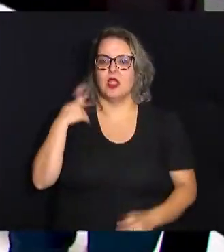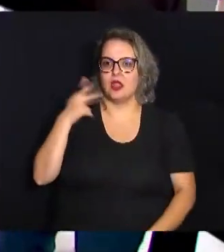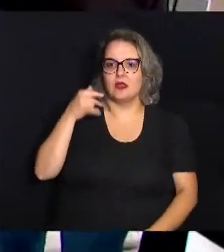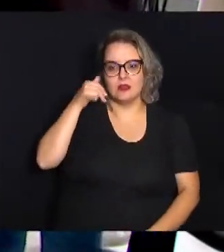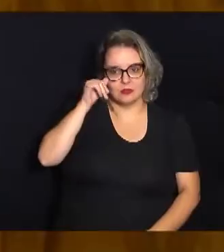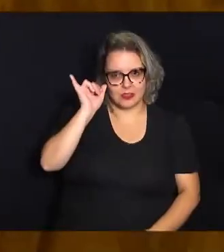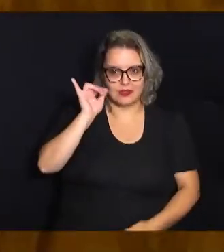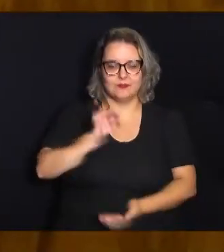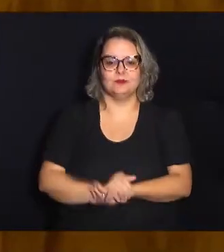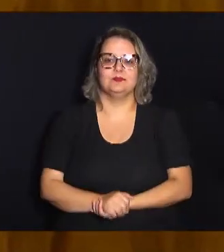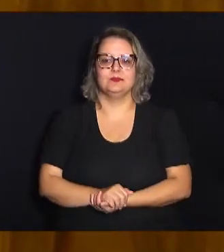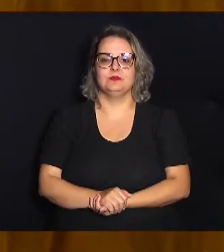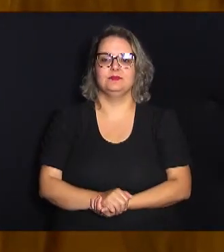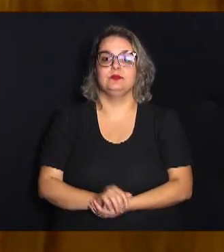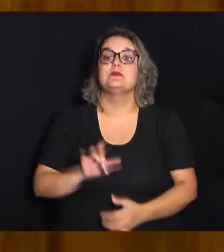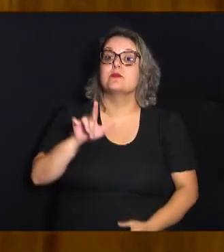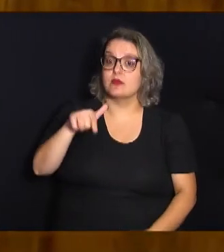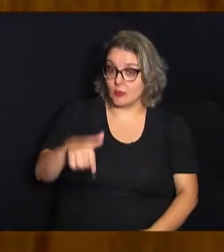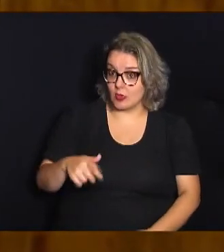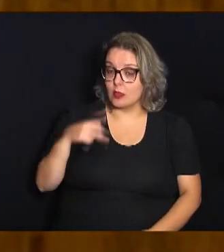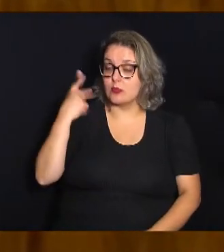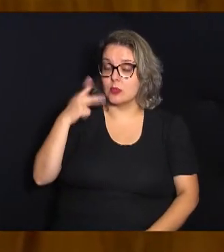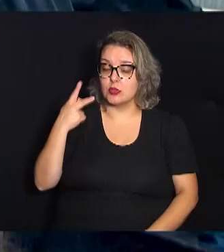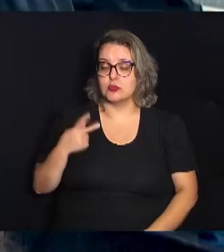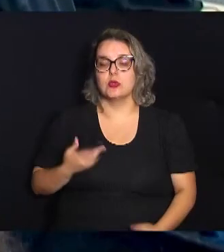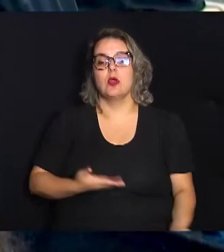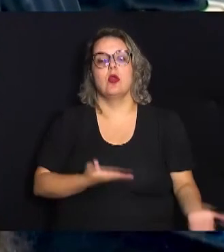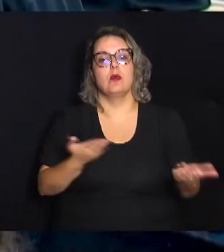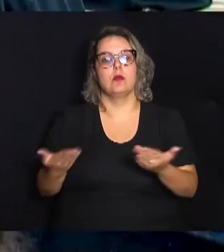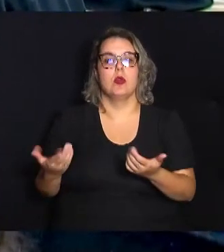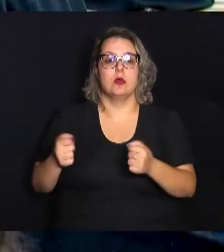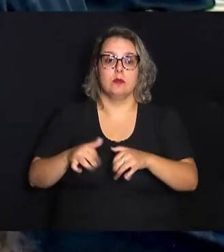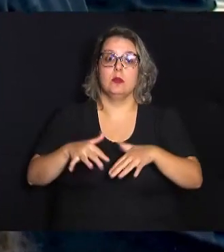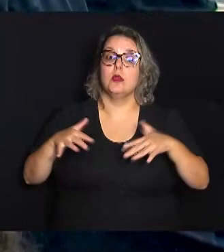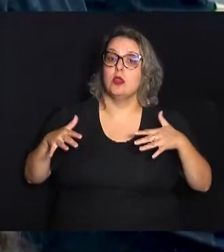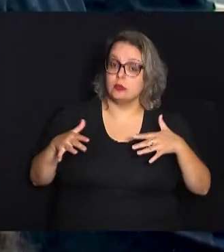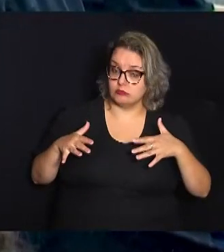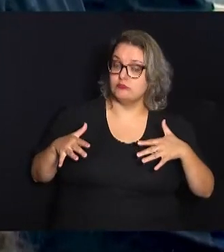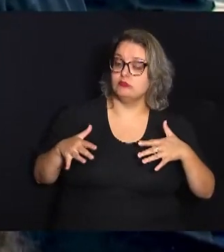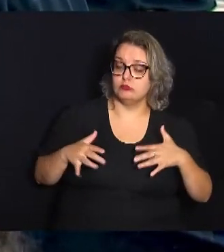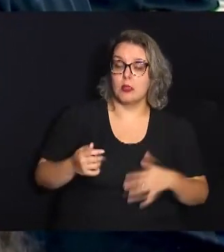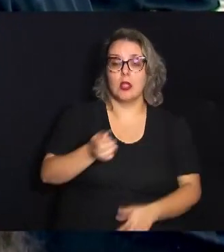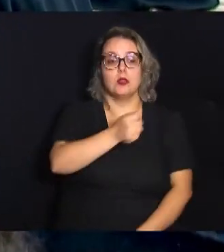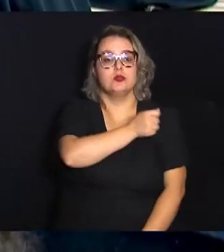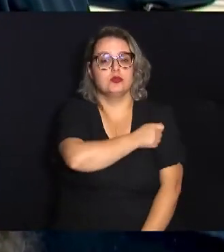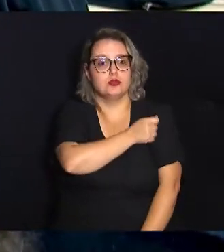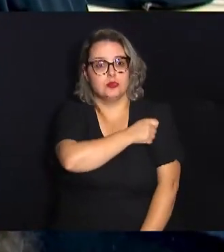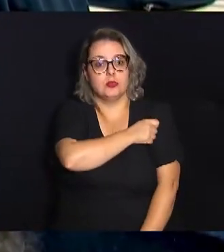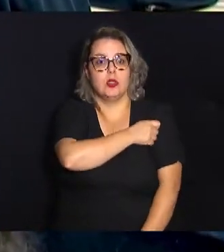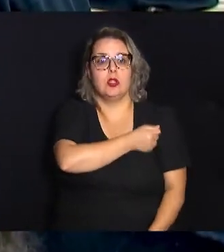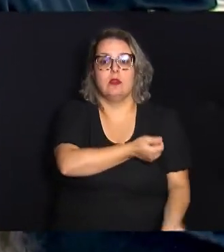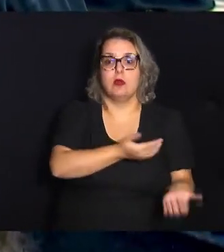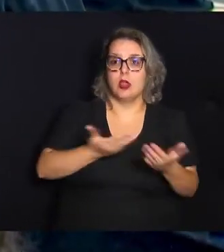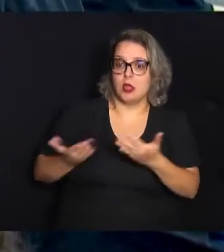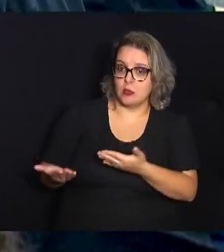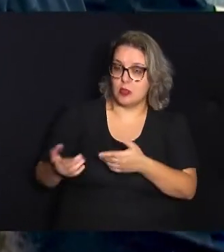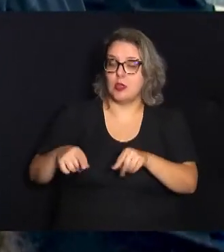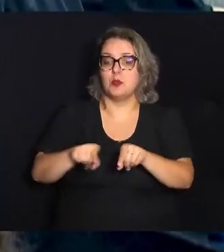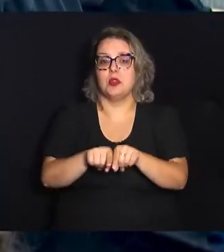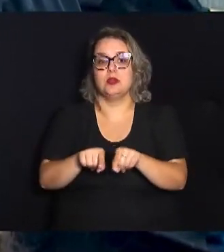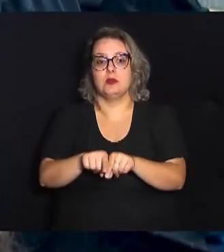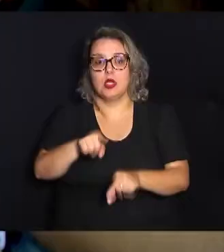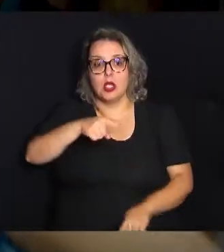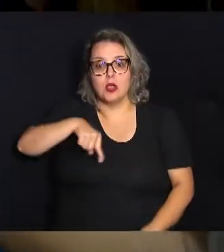Paulo Búfalo. Depois, o parlamentar apresentou o plenário do Legislativo para os alunos, onde foi apresentado para eles